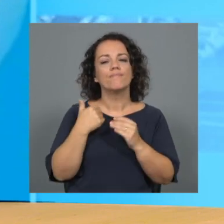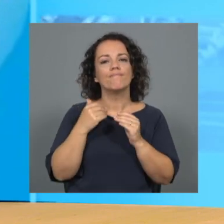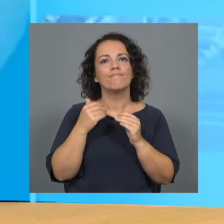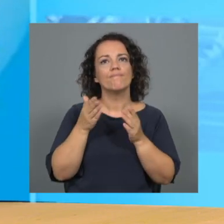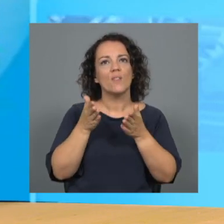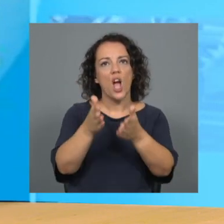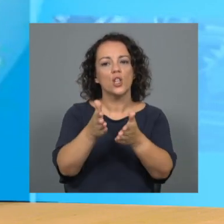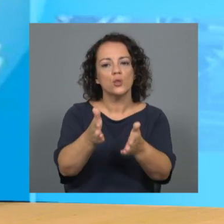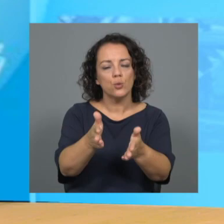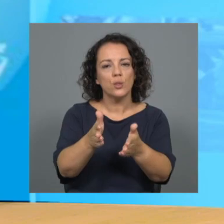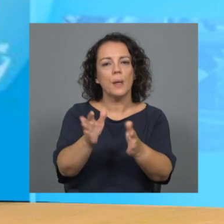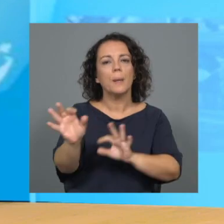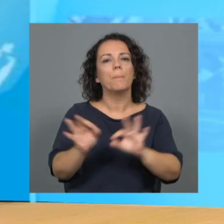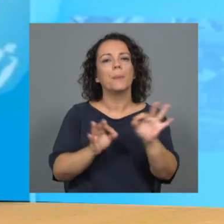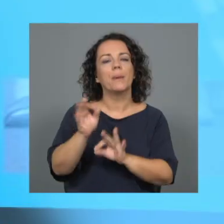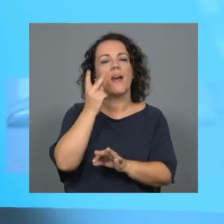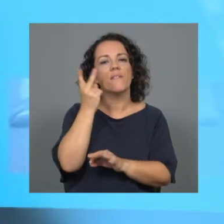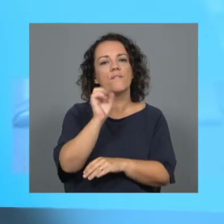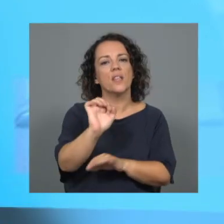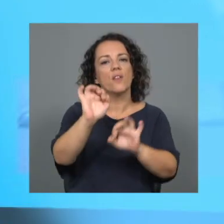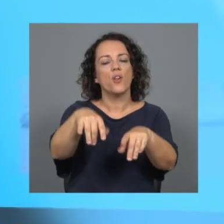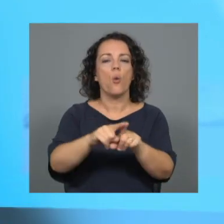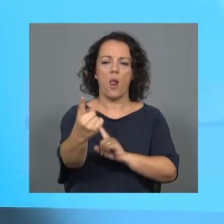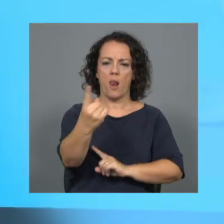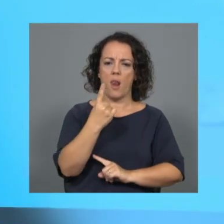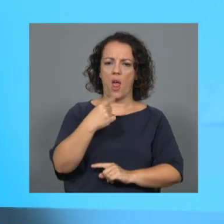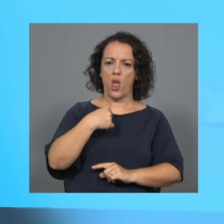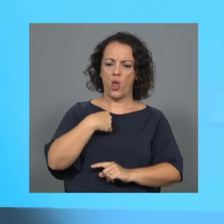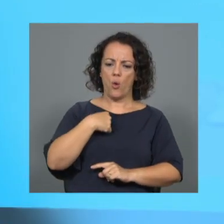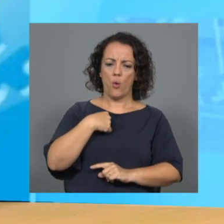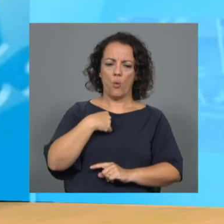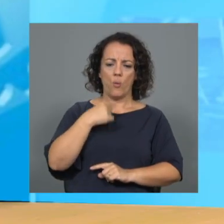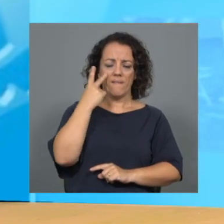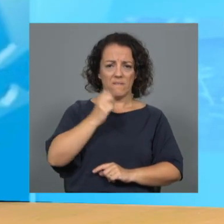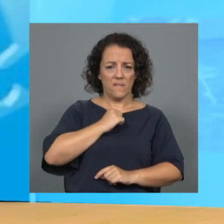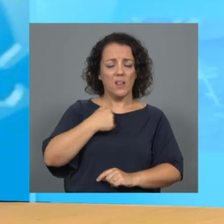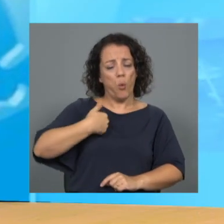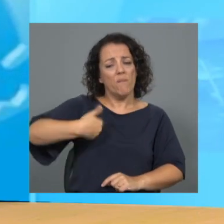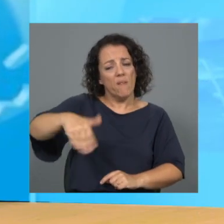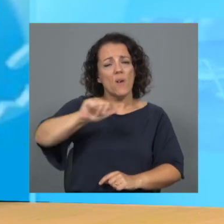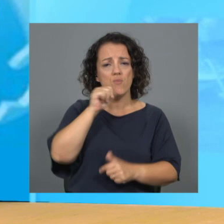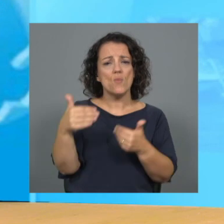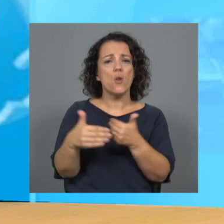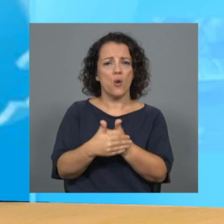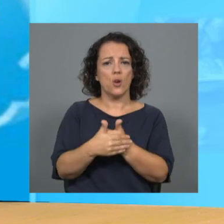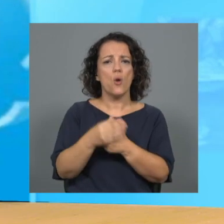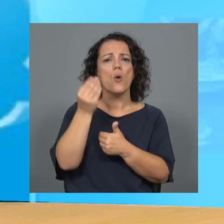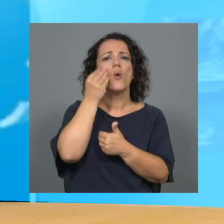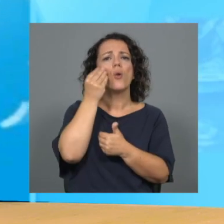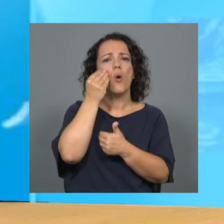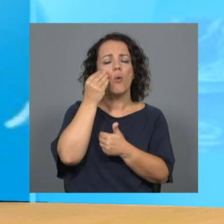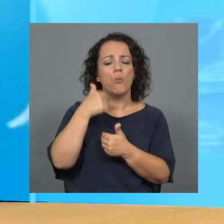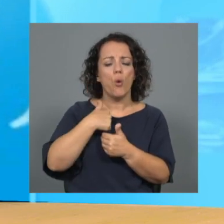aqui, eu vou morrer. Como é que eu me preparo para isto? Portanto, preparar o seu final de vida com